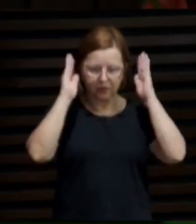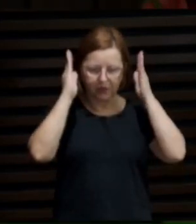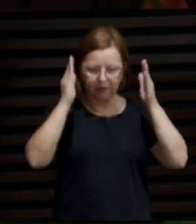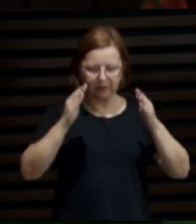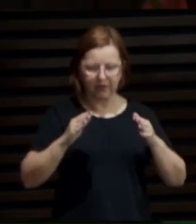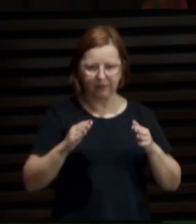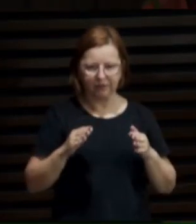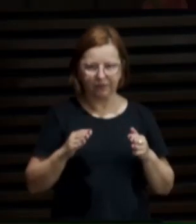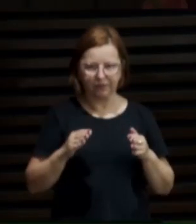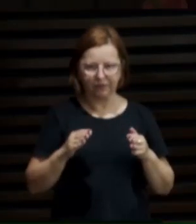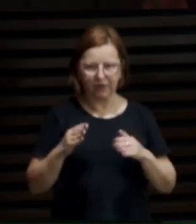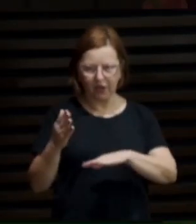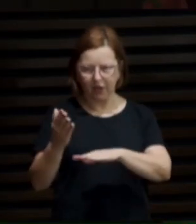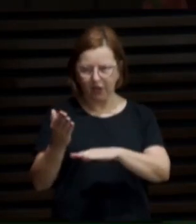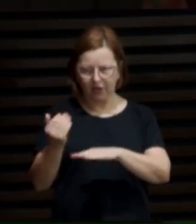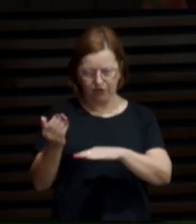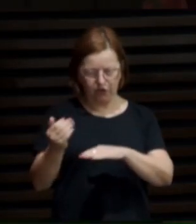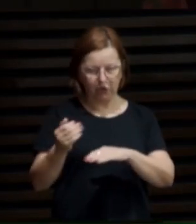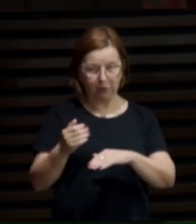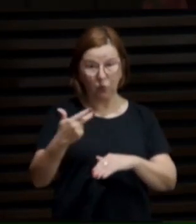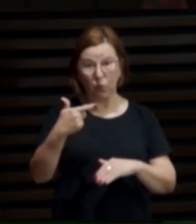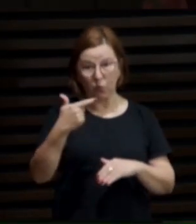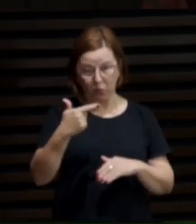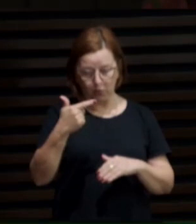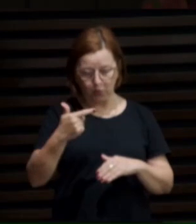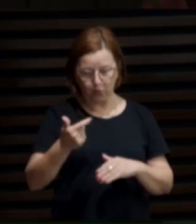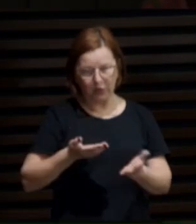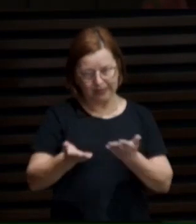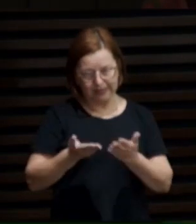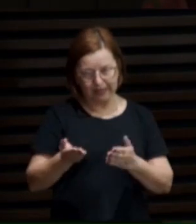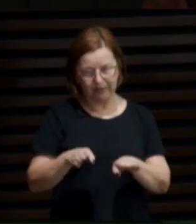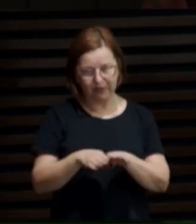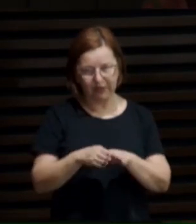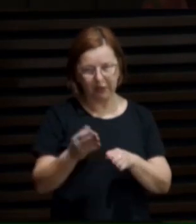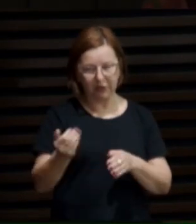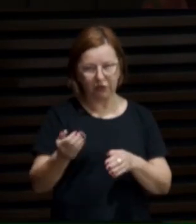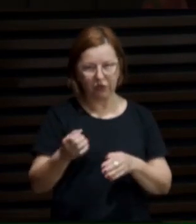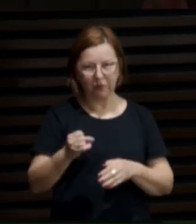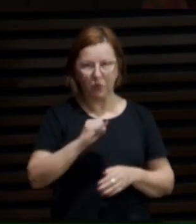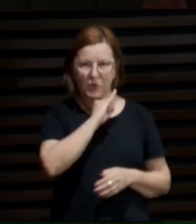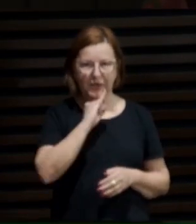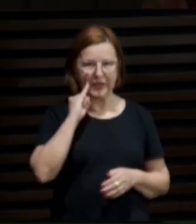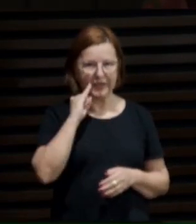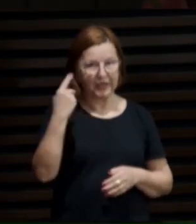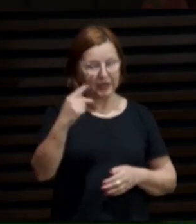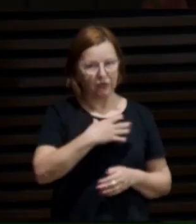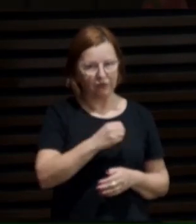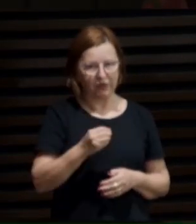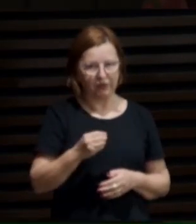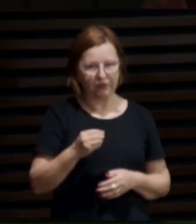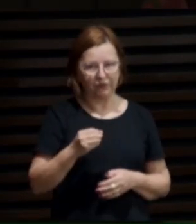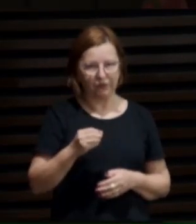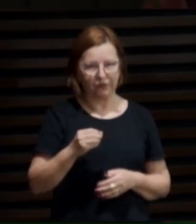consigo dois dos seus servos e a Isaque, seu filho. Rachou lenha para o holocausto e foi para o lugar